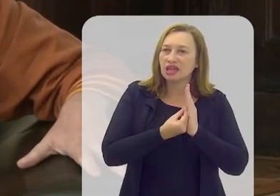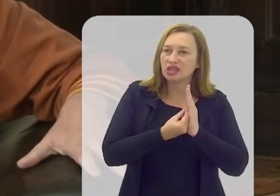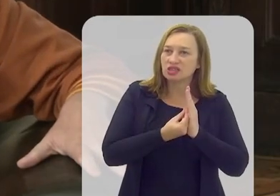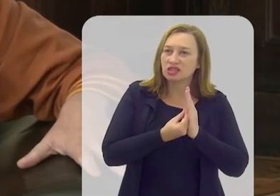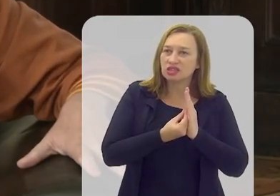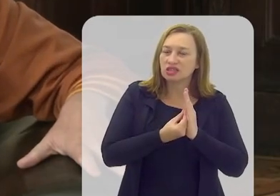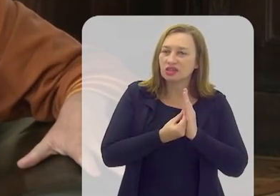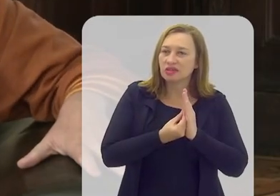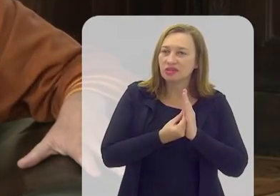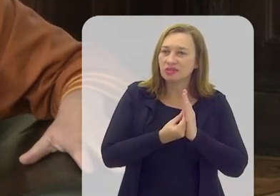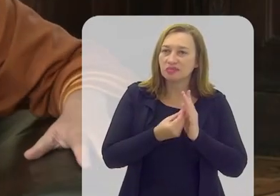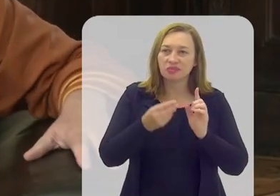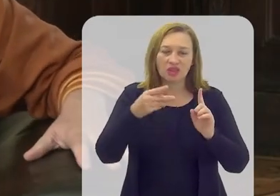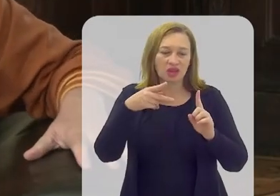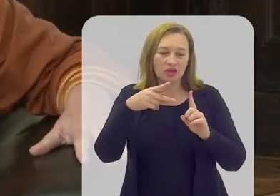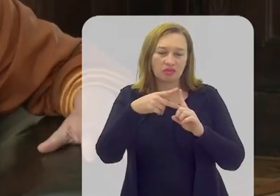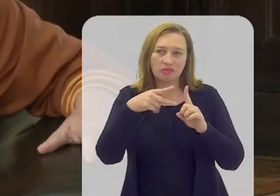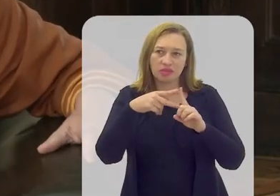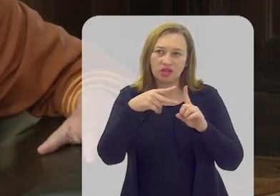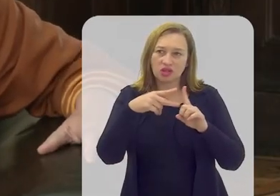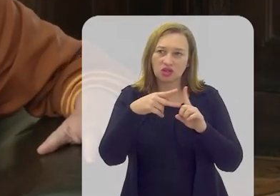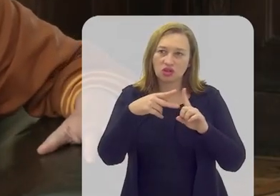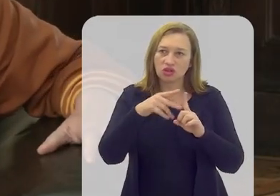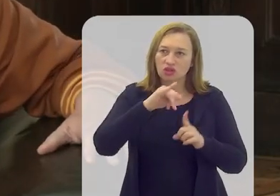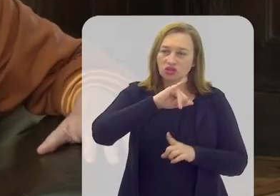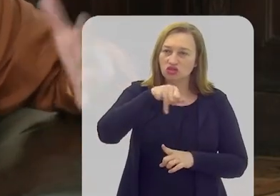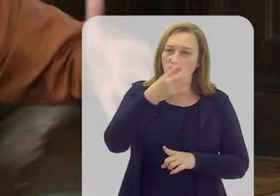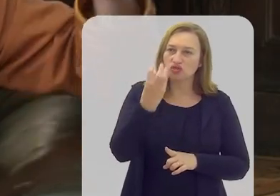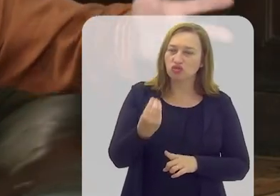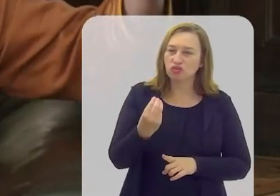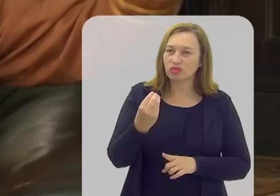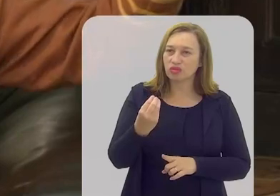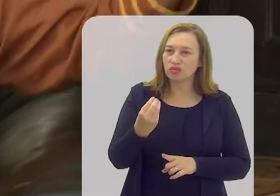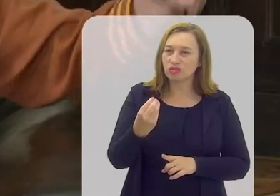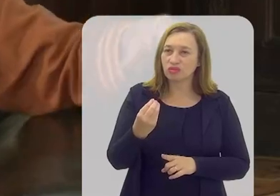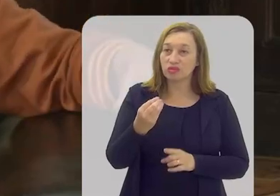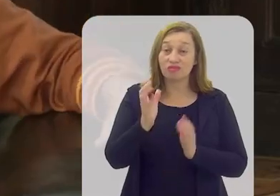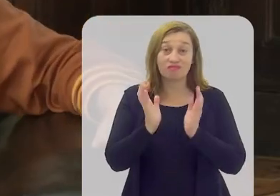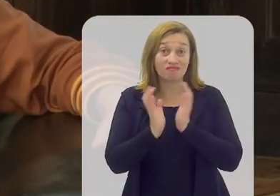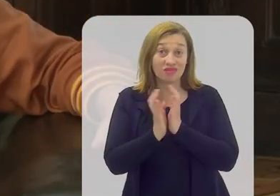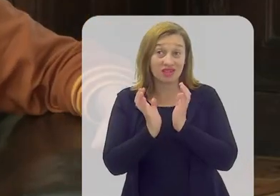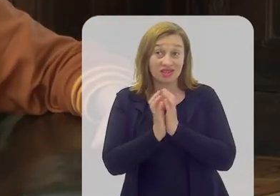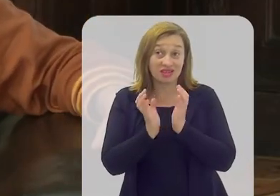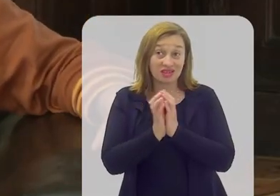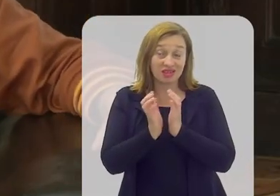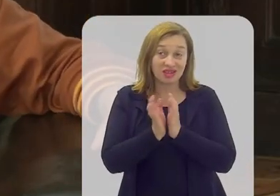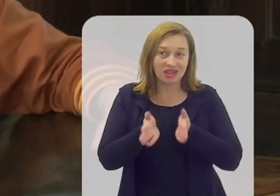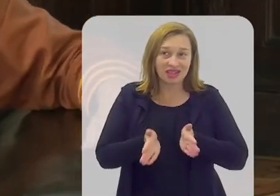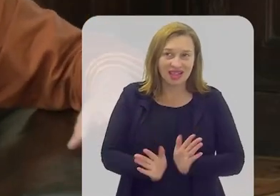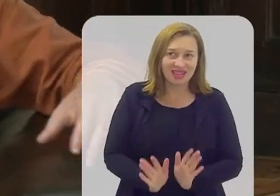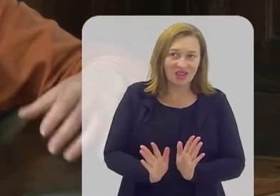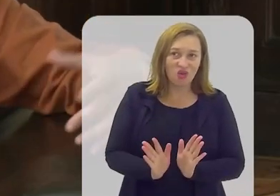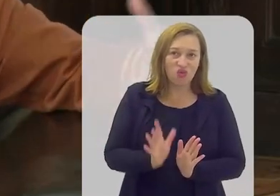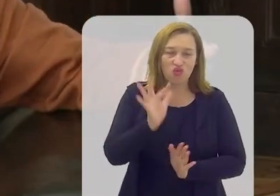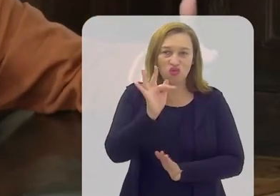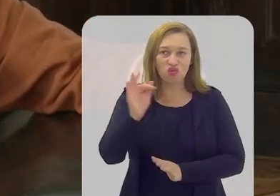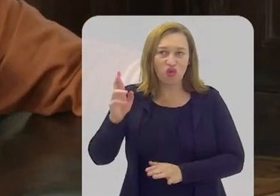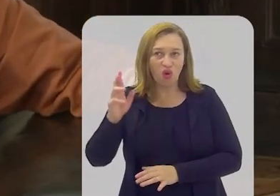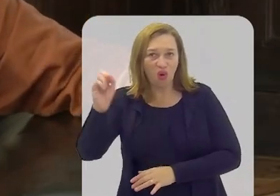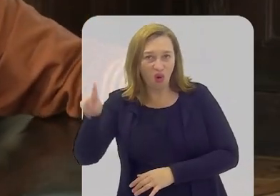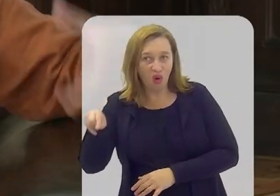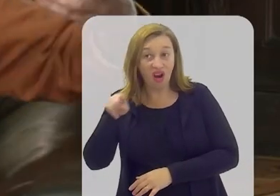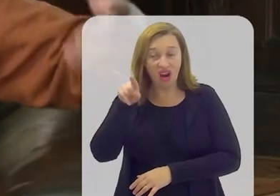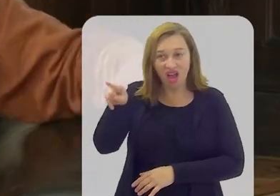igreja presbiteriana, eu conheci Júnior Schanfer. Júnior Schanfer, pernambucano. Meu Deus, arretado. De onde nasceu o